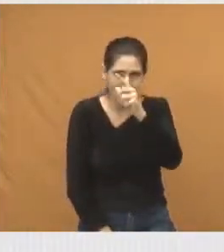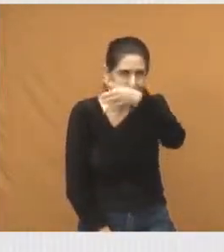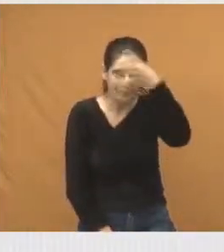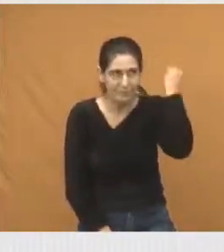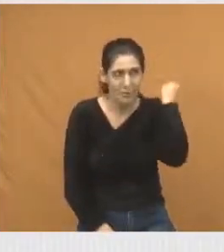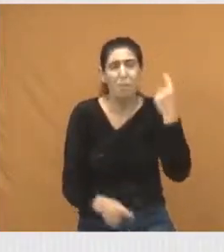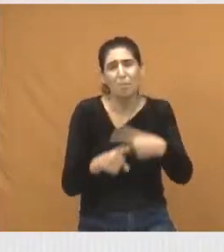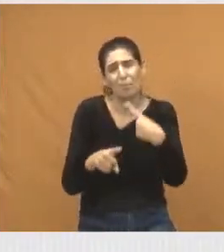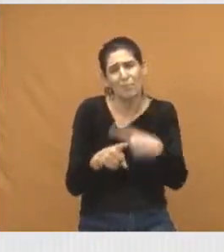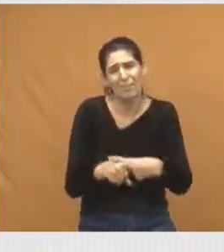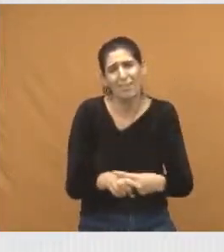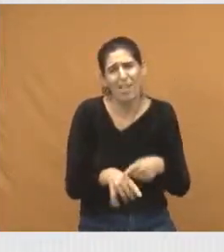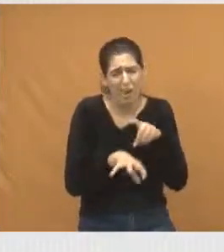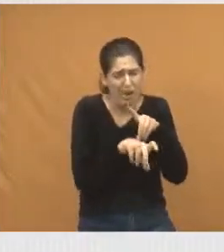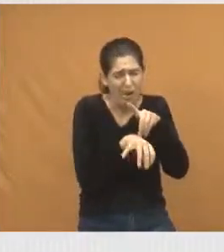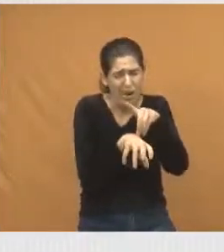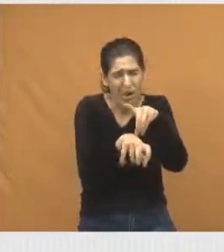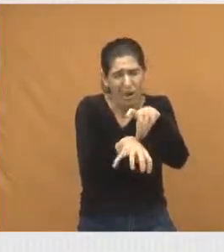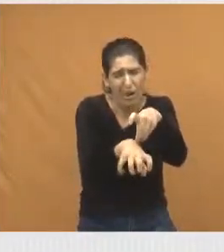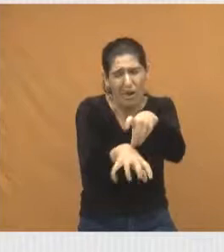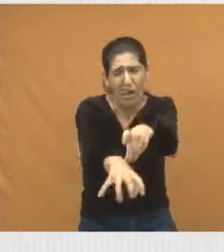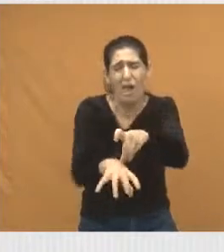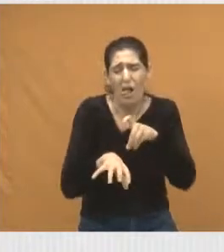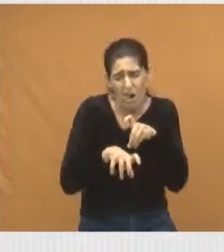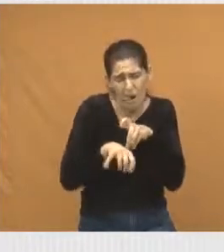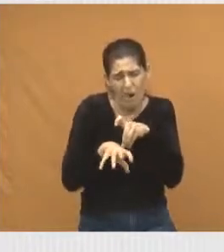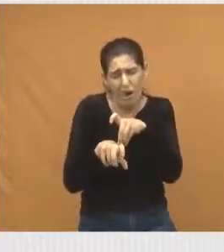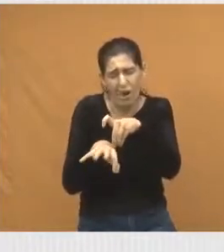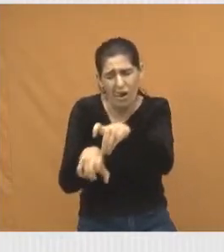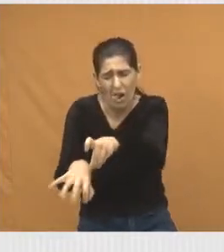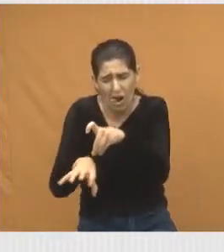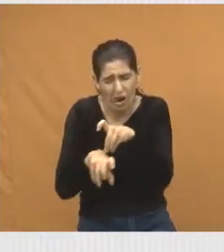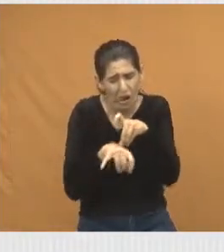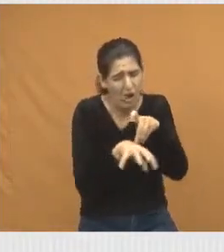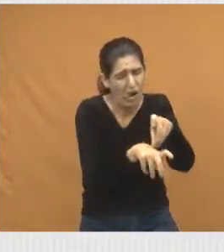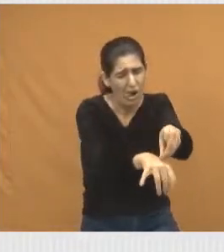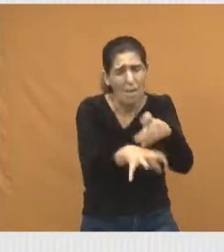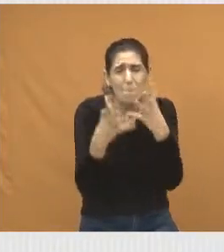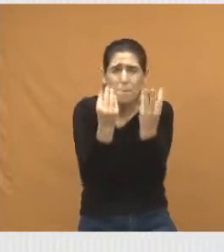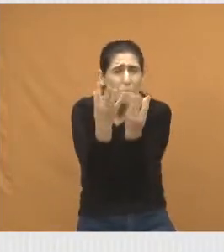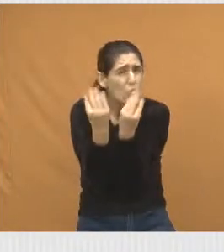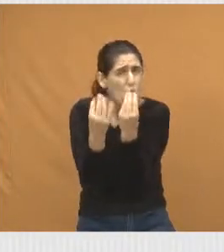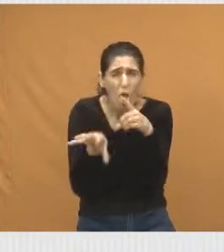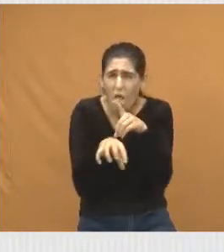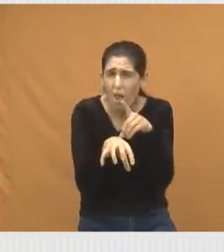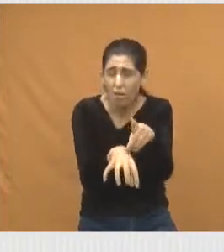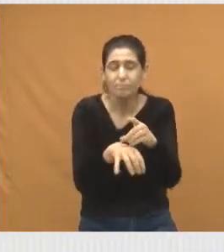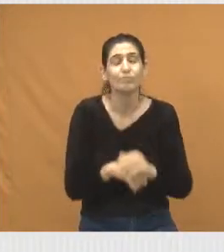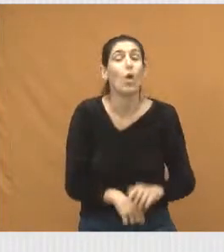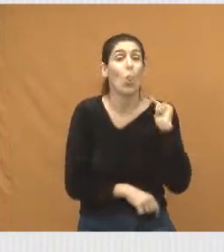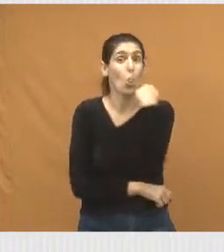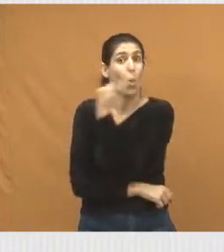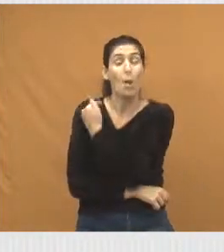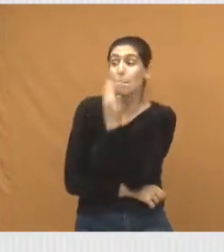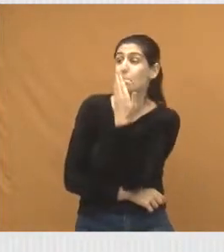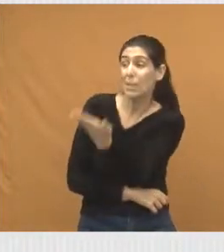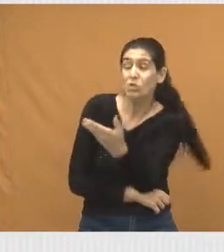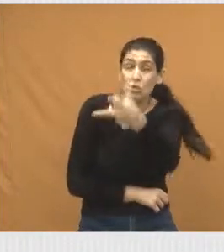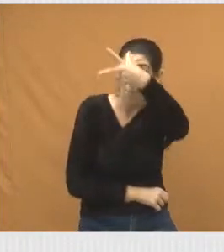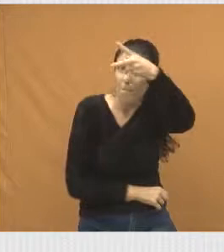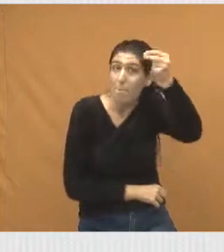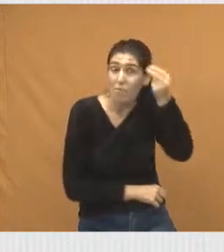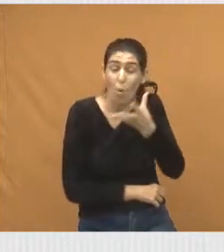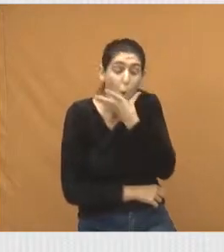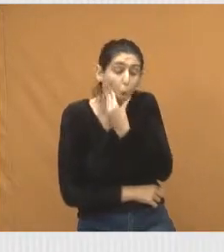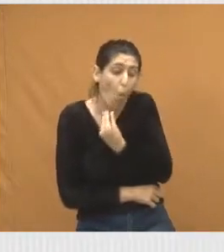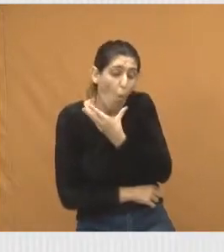que é um dos bairros que mais tem problema de escorpião. E o que a gente está fazendo lá? Nós estamos pedindo o nosso prefeito, Vomir,